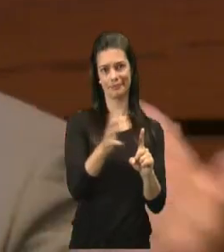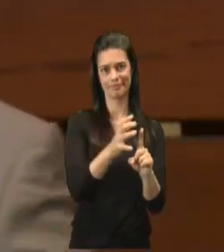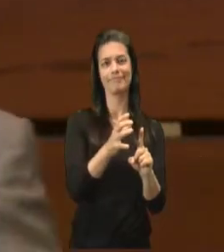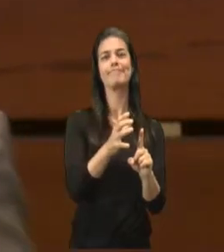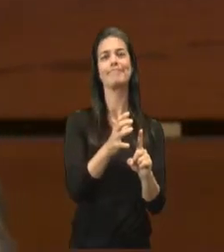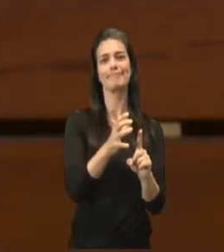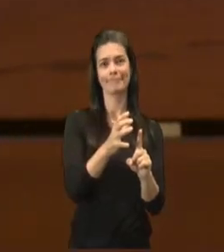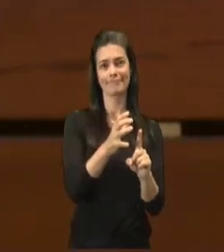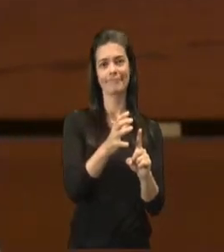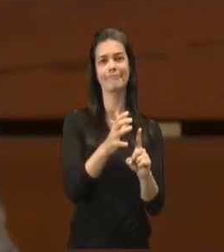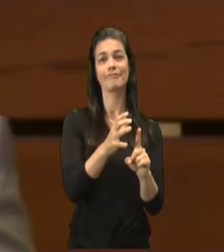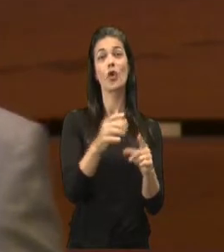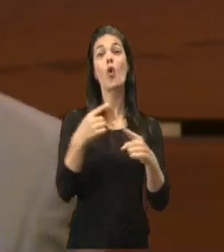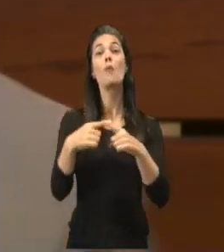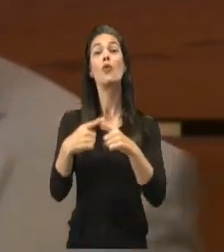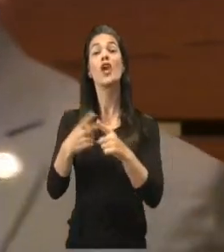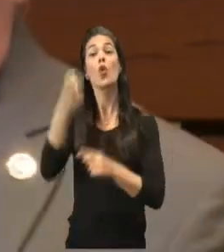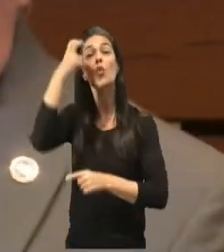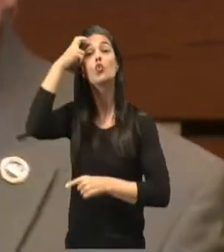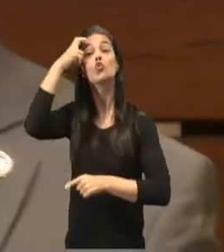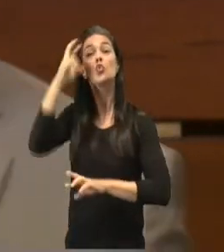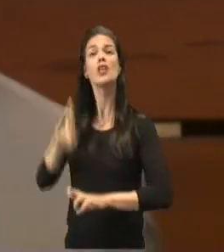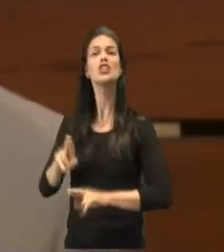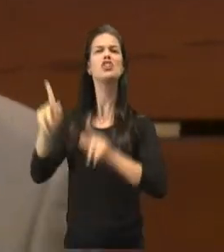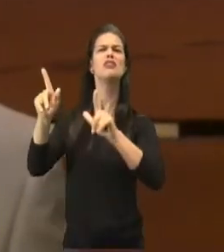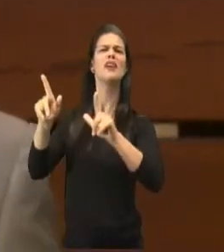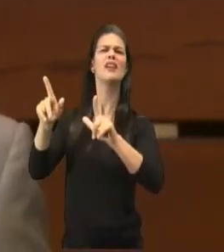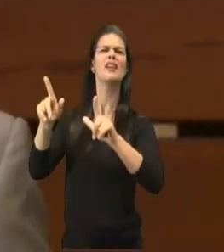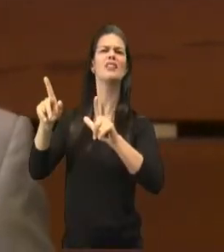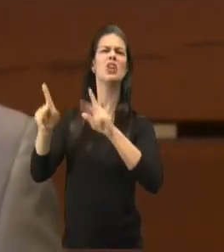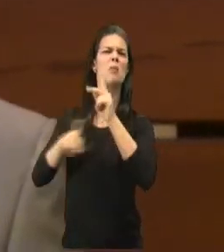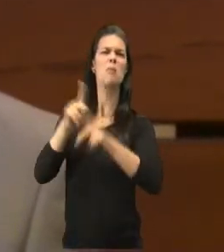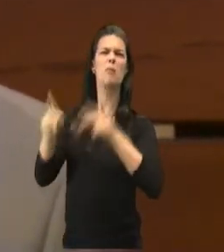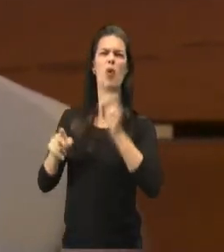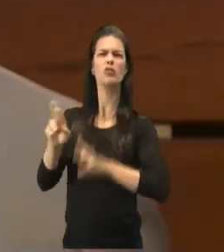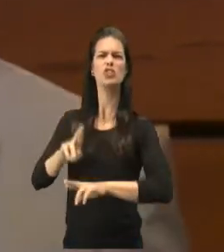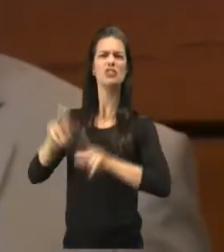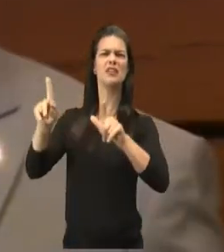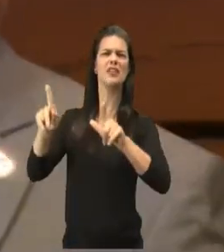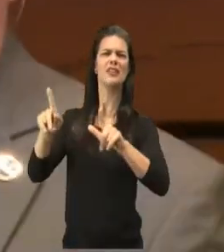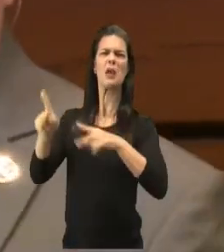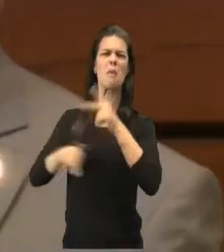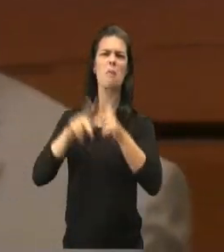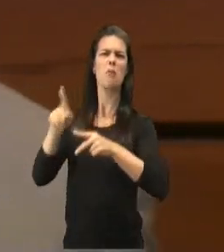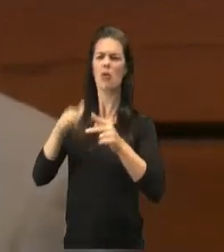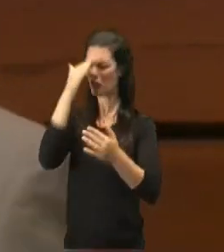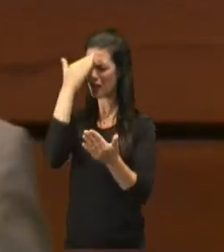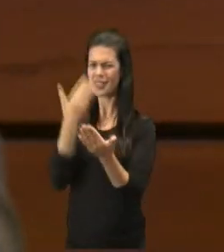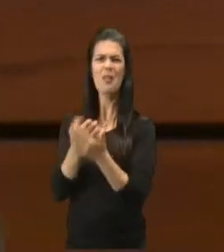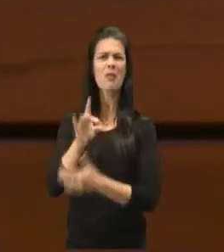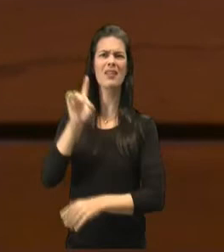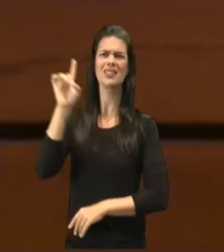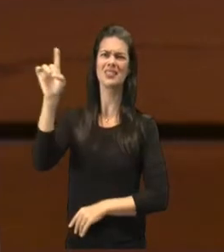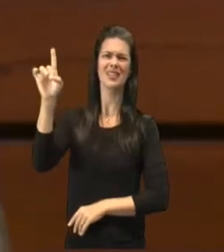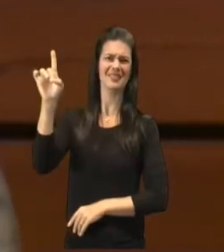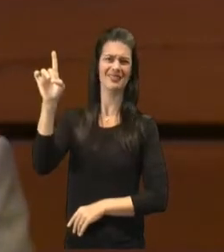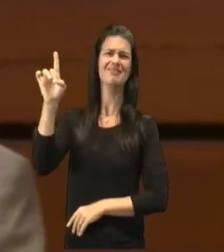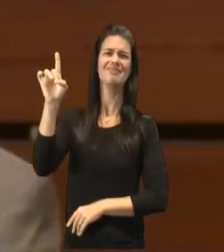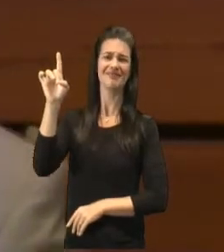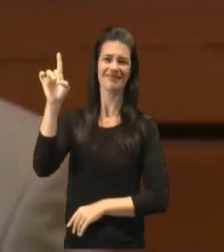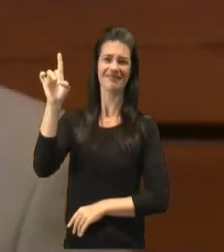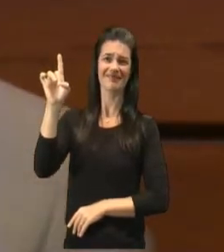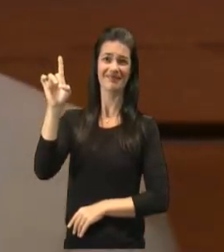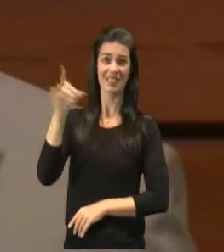a lista dessas nações, nós temos a lista desses povos que estariam fazendo parte, quando você lê essa história, a história